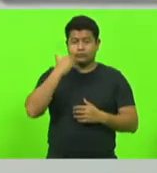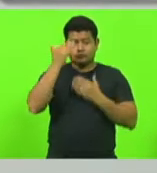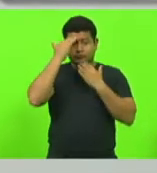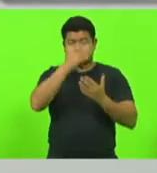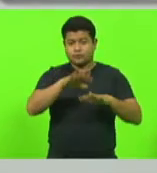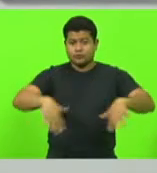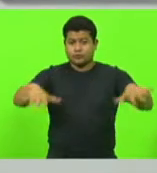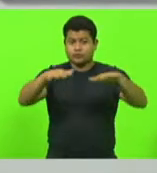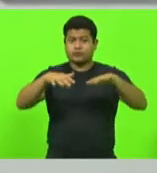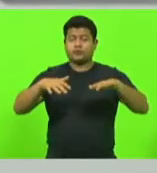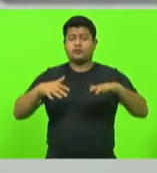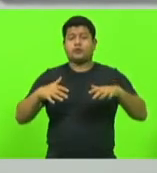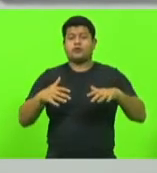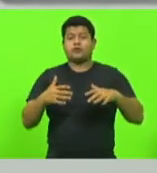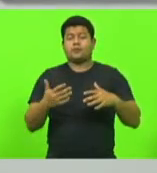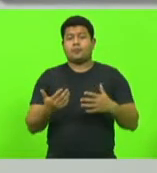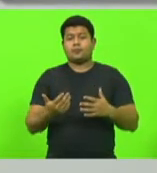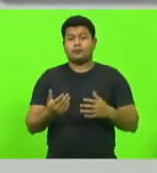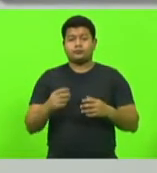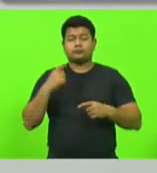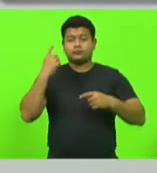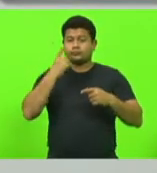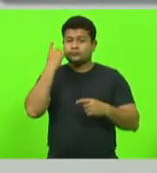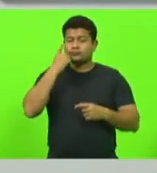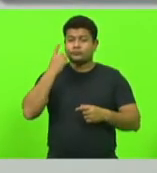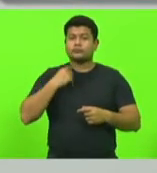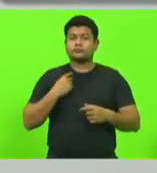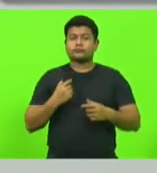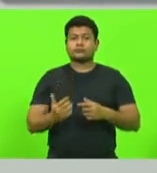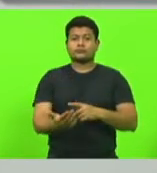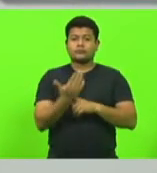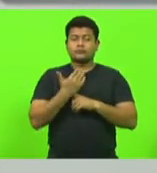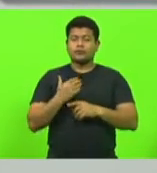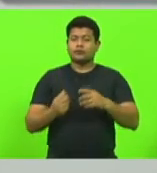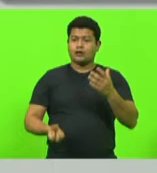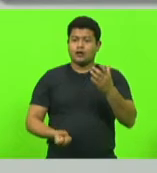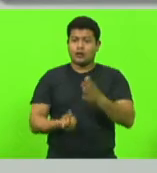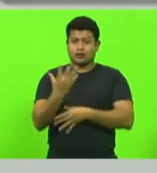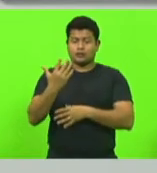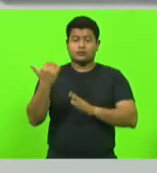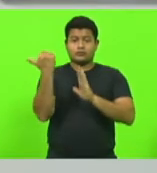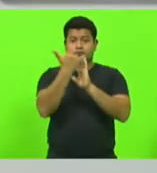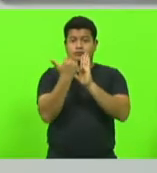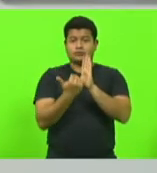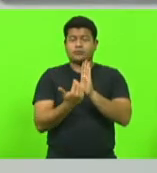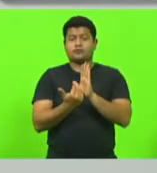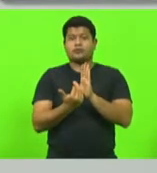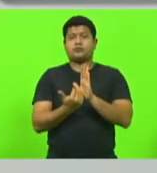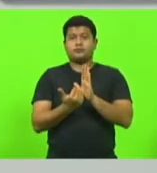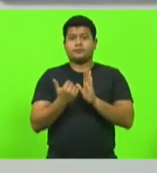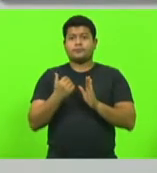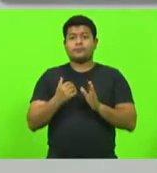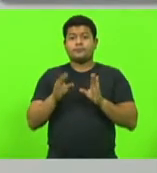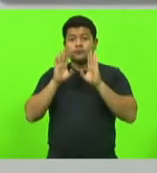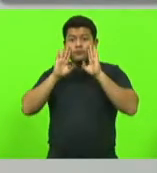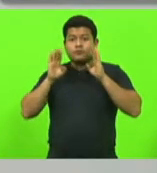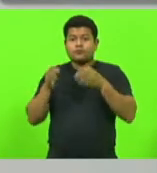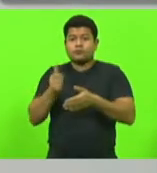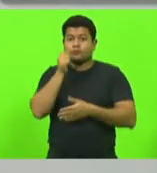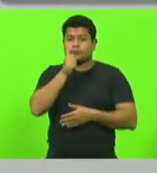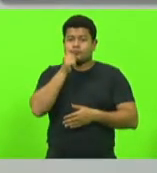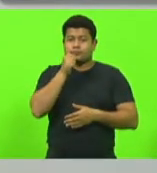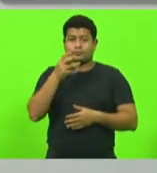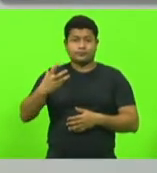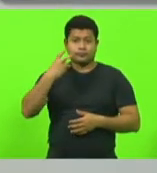os deputados que partilharam da discussão da construção do Tem Saída, que é um programa específico para mulheres, para acolhimento de